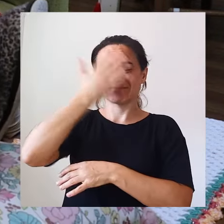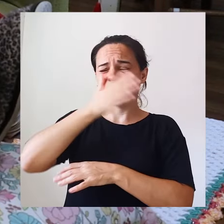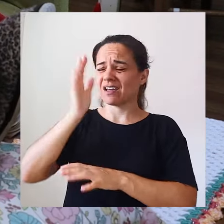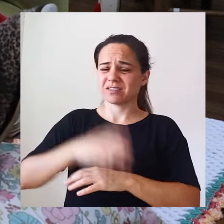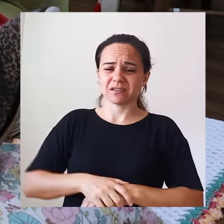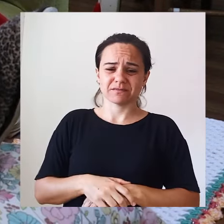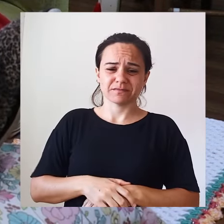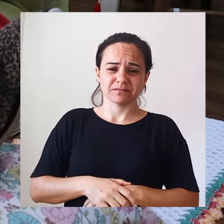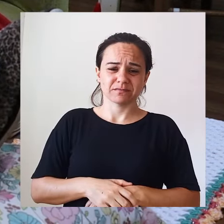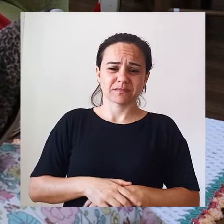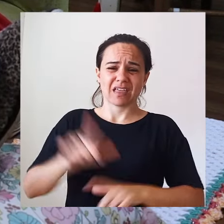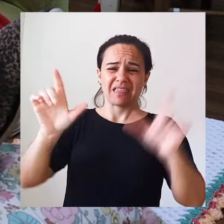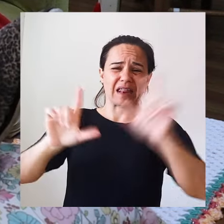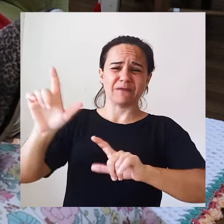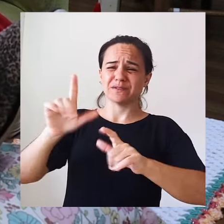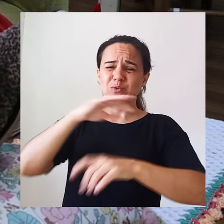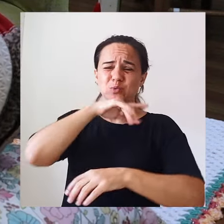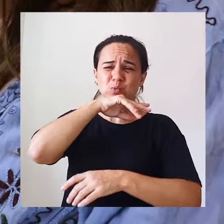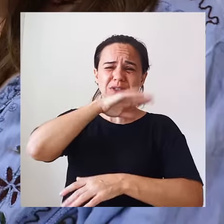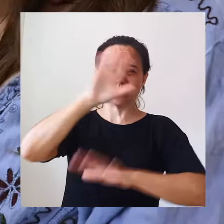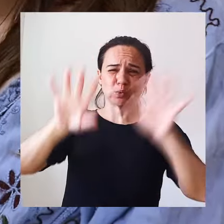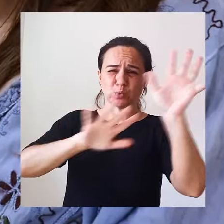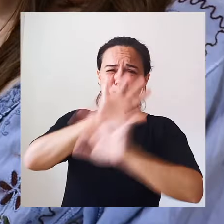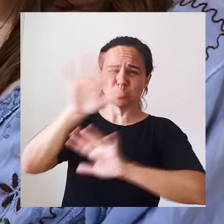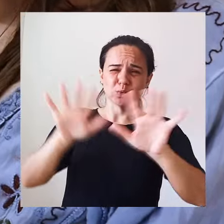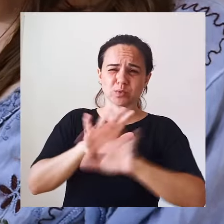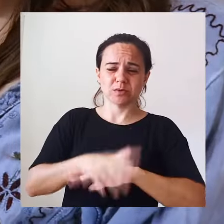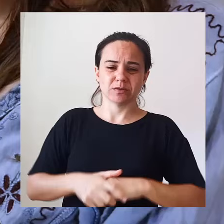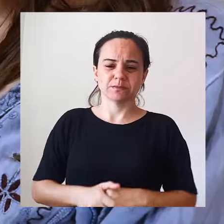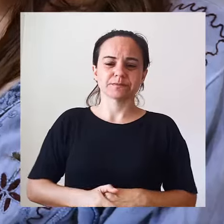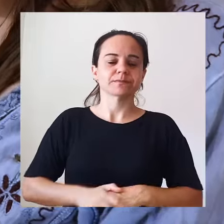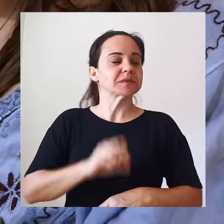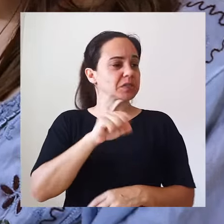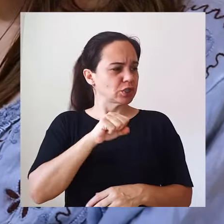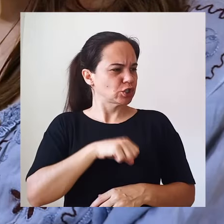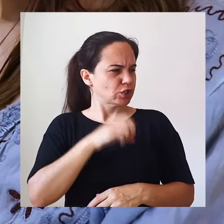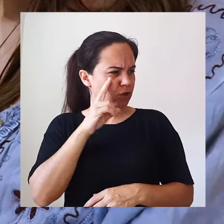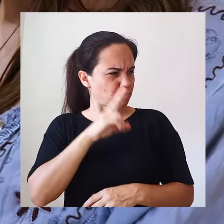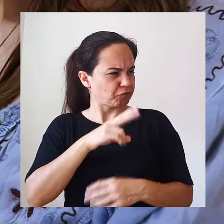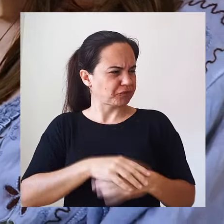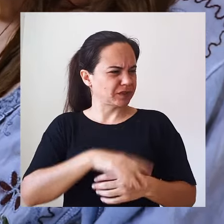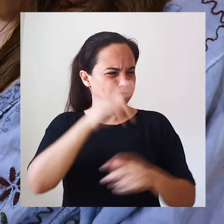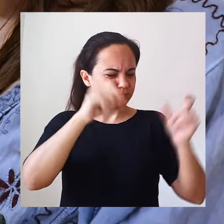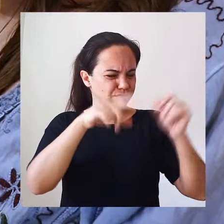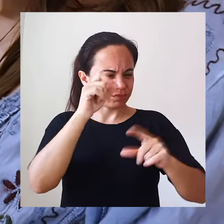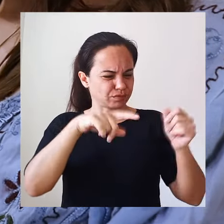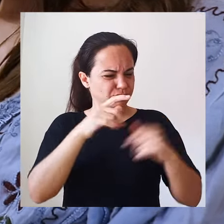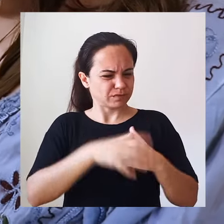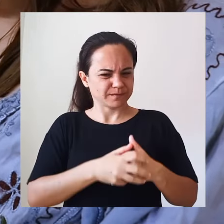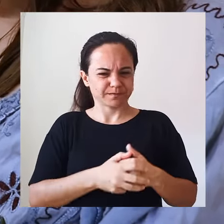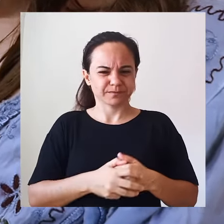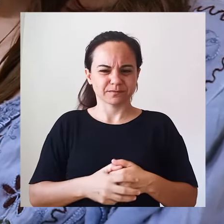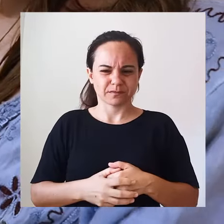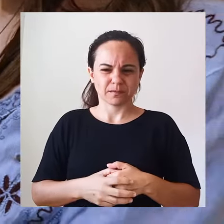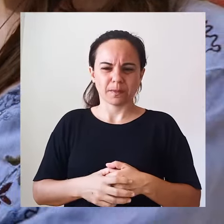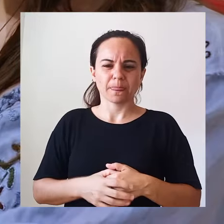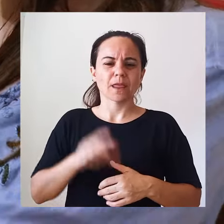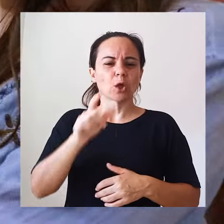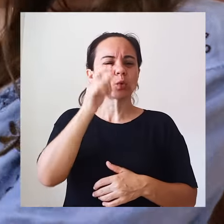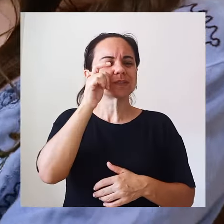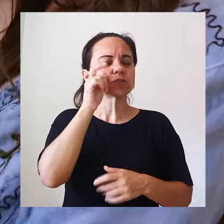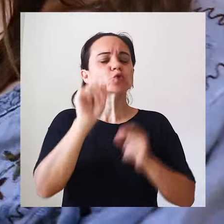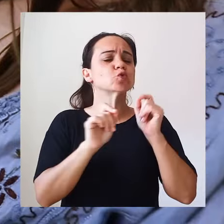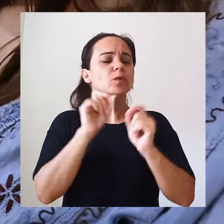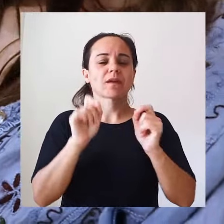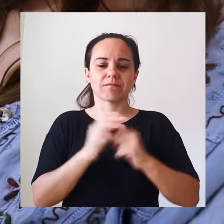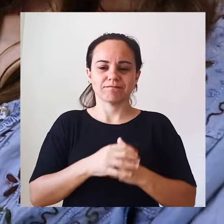essa porqueira ali. Sim, tia, eu vi que tá puro chisco ali. Mas enfim, nada, tu tá assistindo o